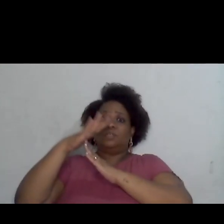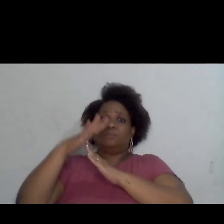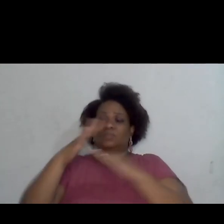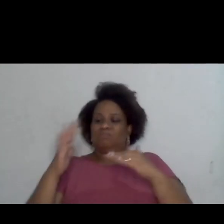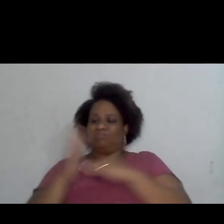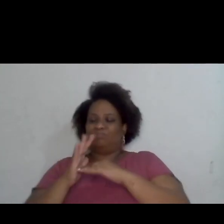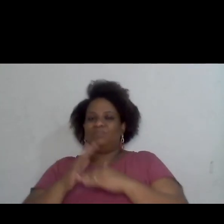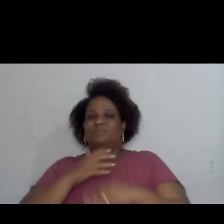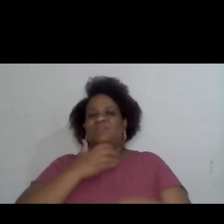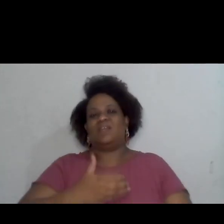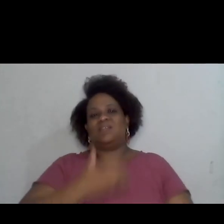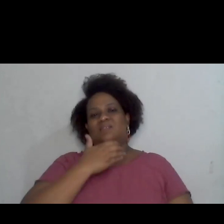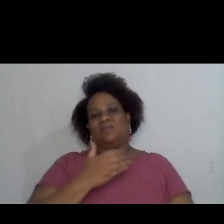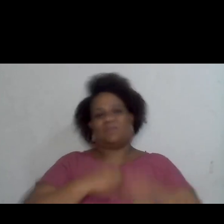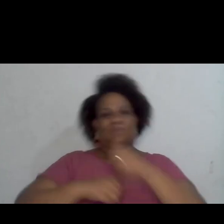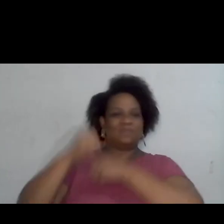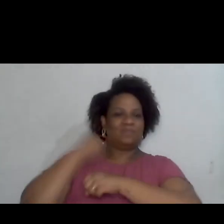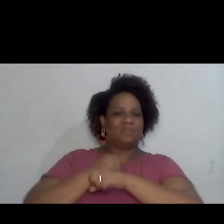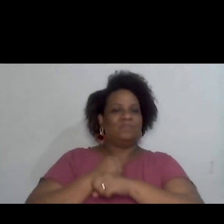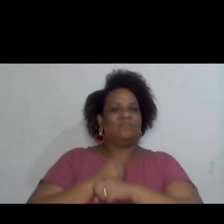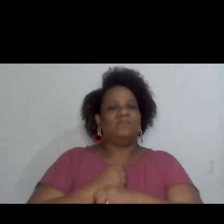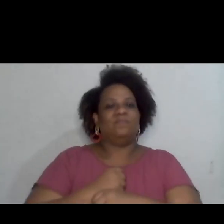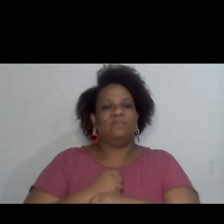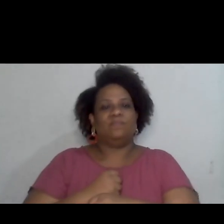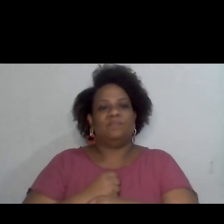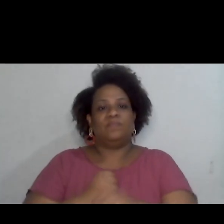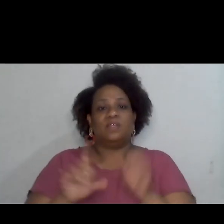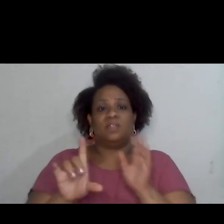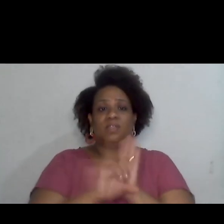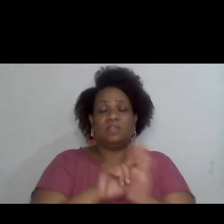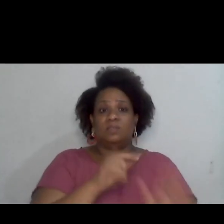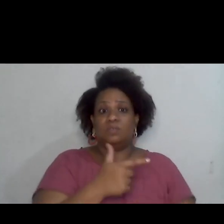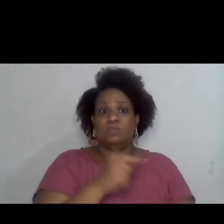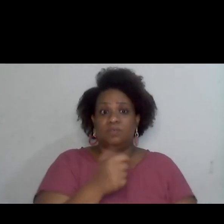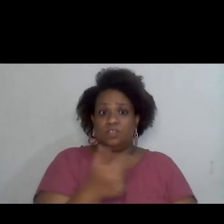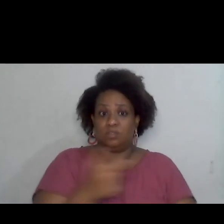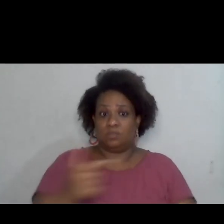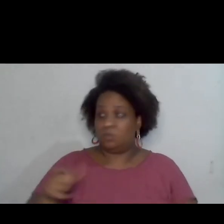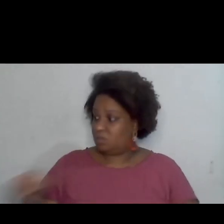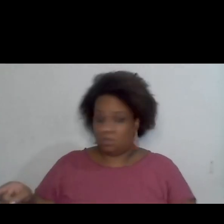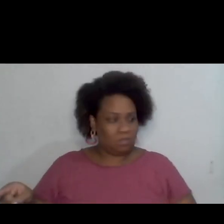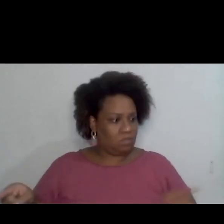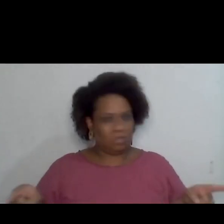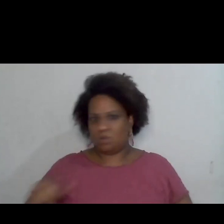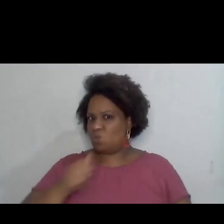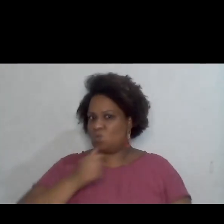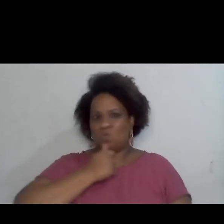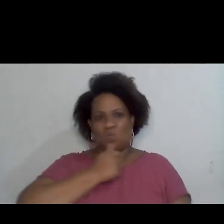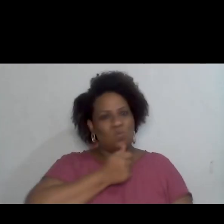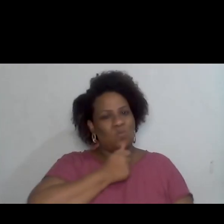de 2022. Quando chegou em dezembro de 2022, essa gestão aqui ainda não tinha,